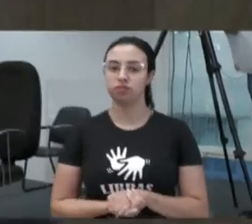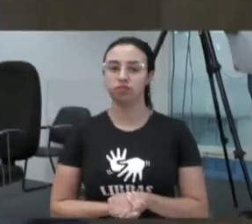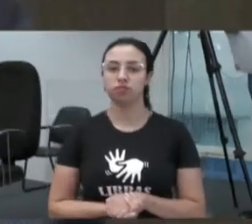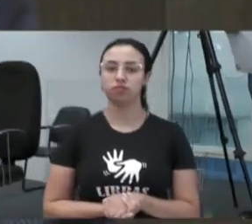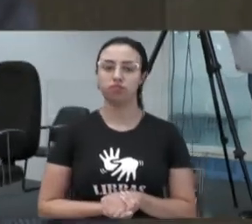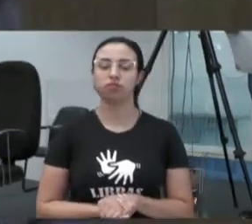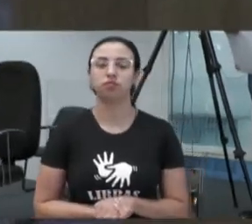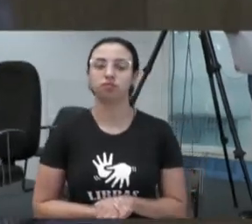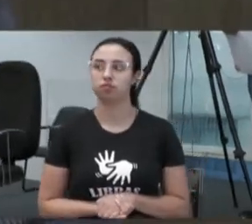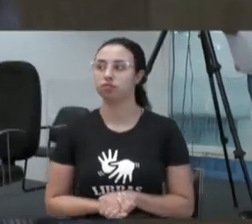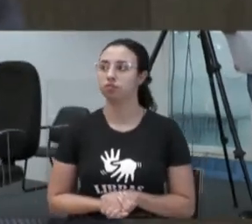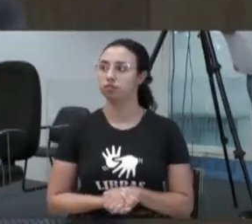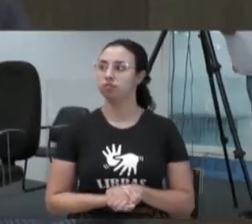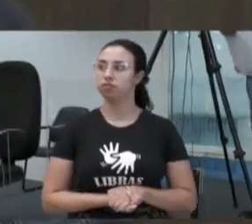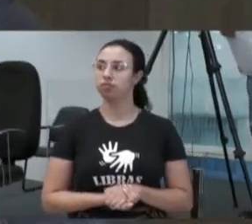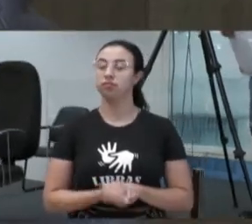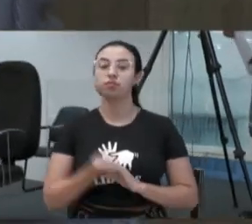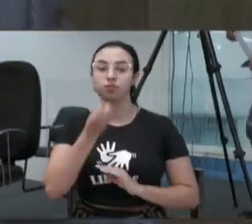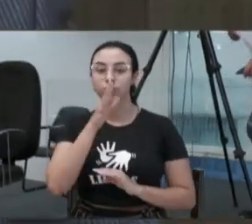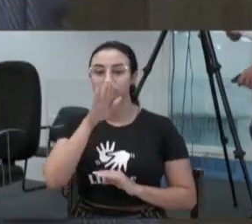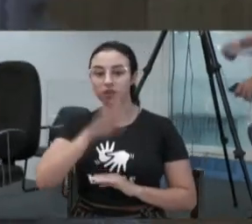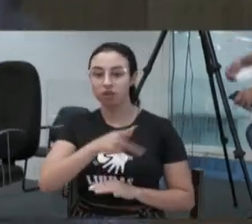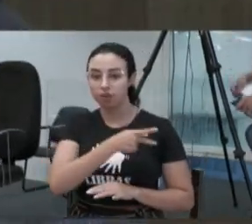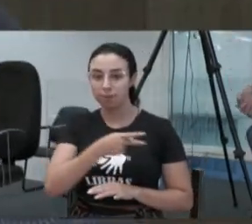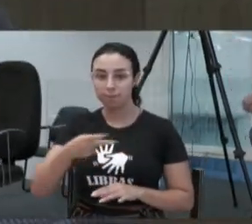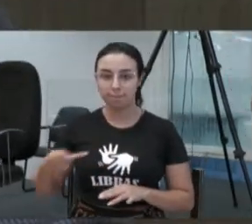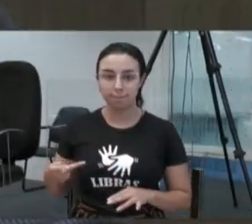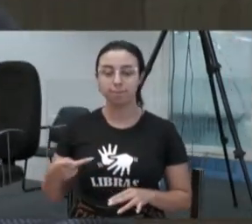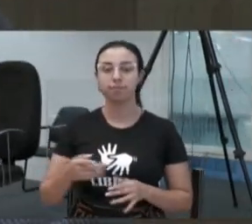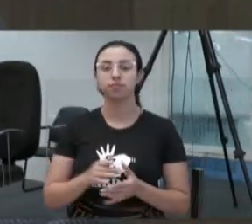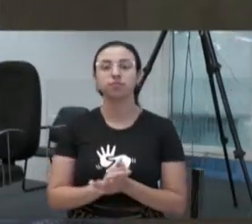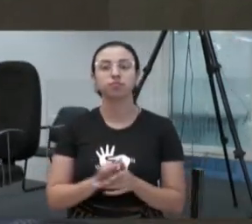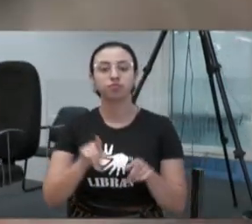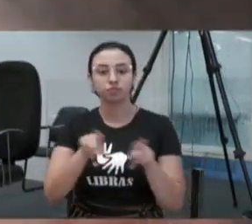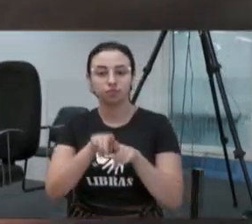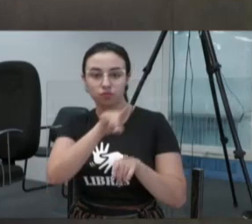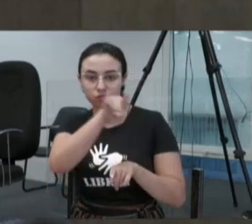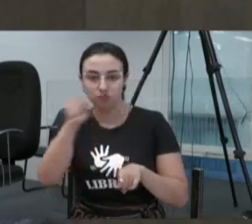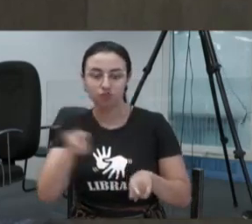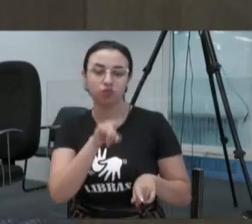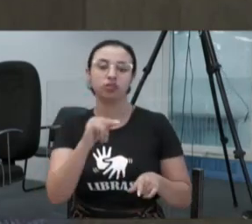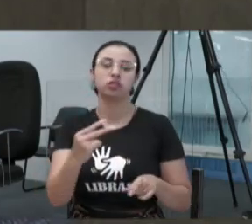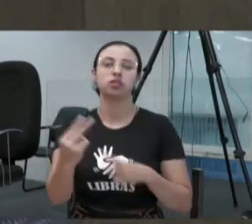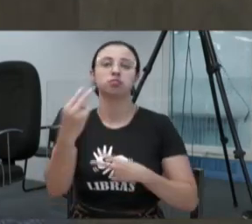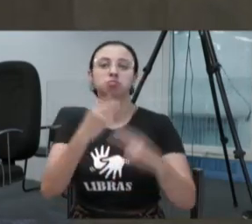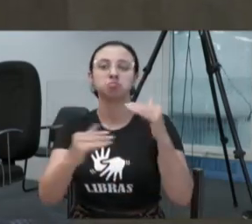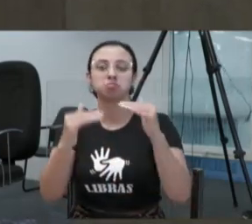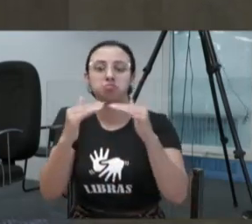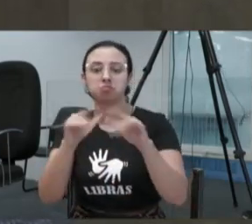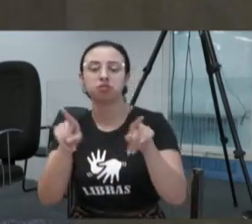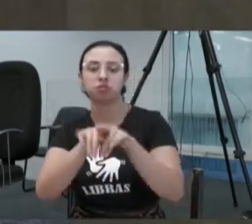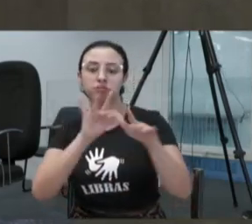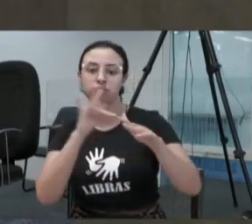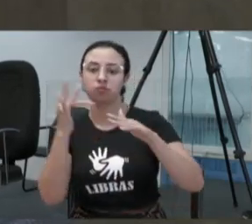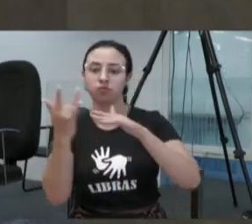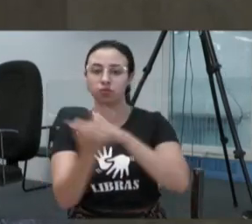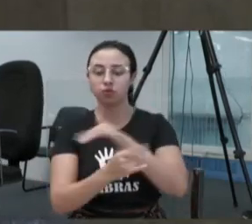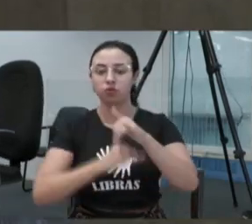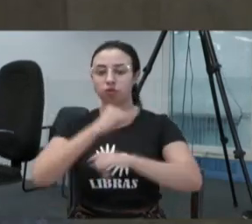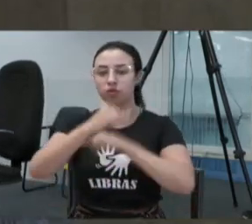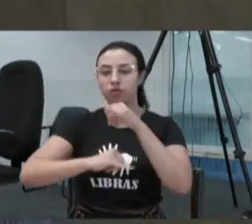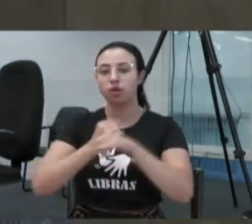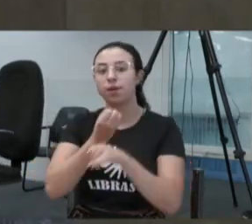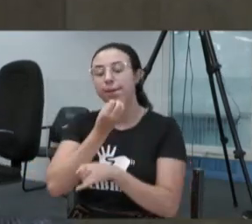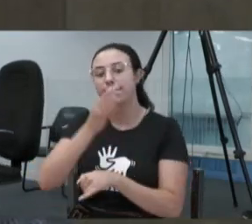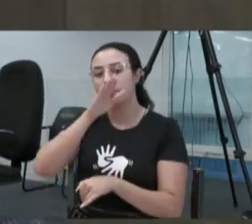Excelência. Boa tarde, senhor presidente, vocês que nos assistem pela TV Câmara, pelas plataformas digitais, o